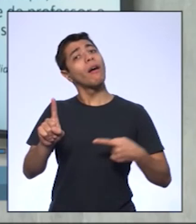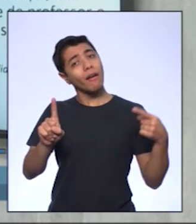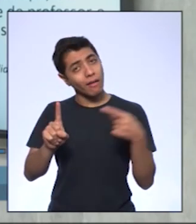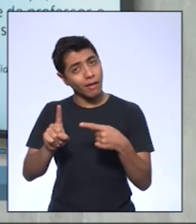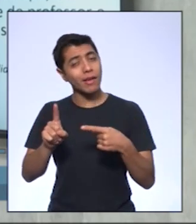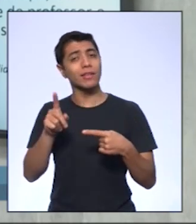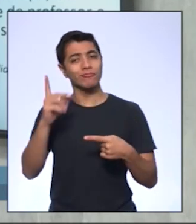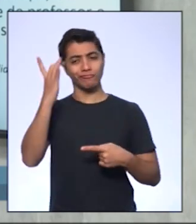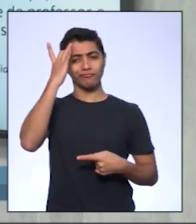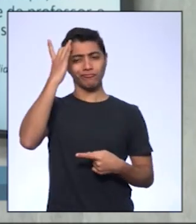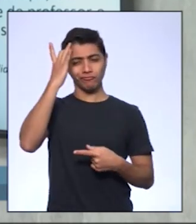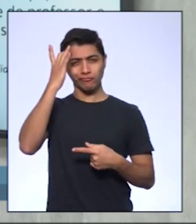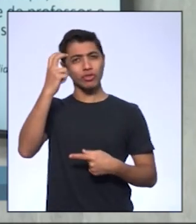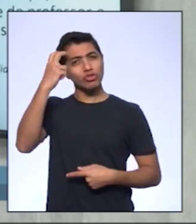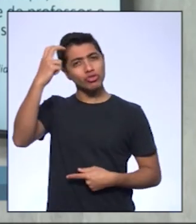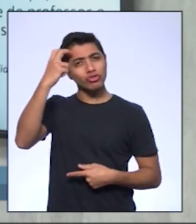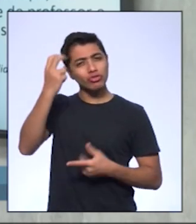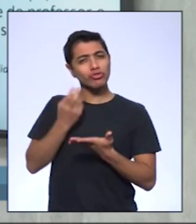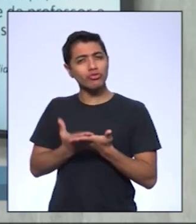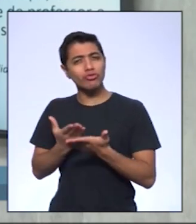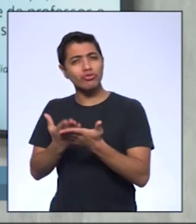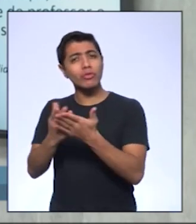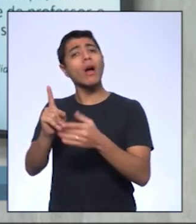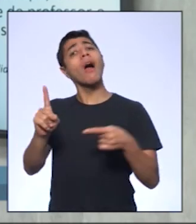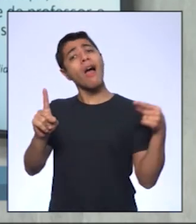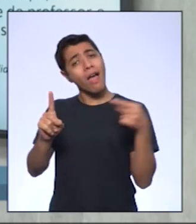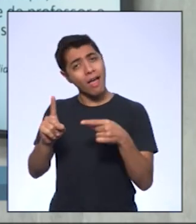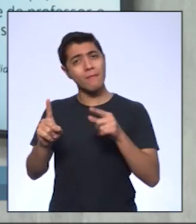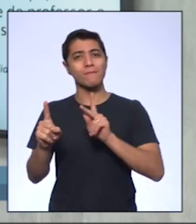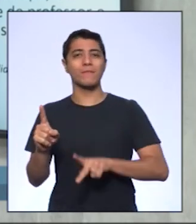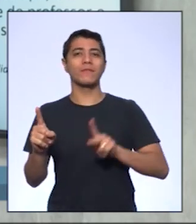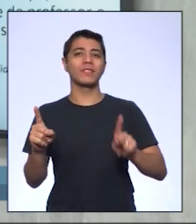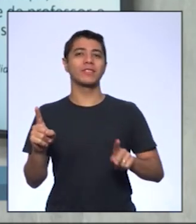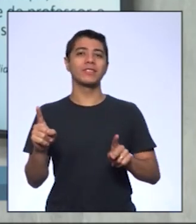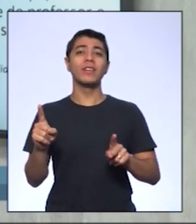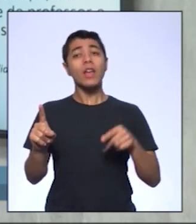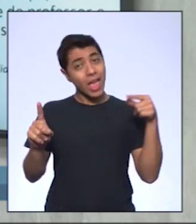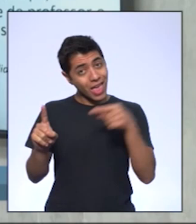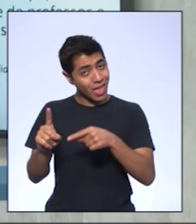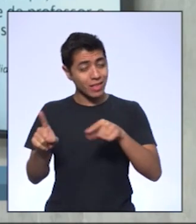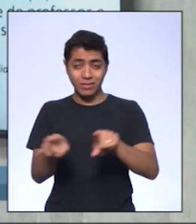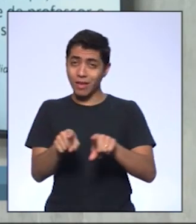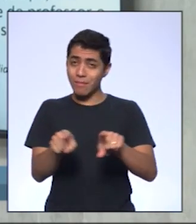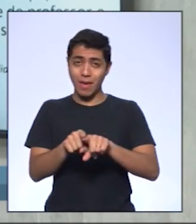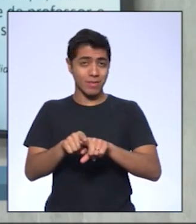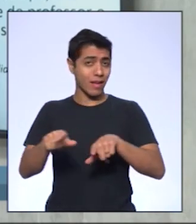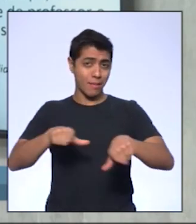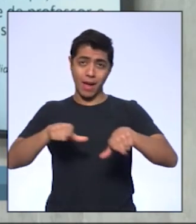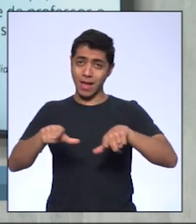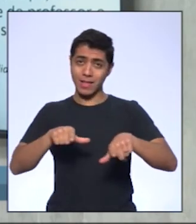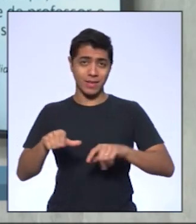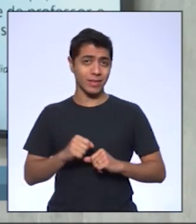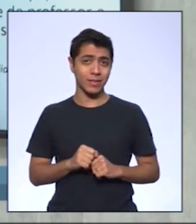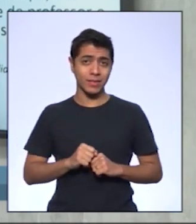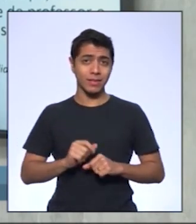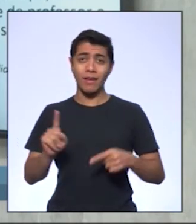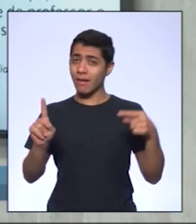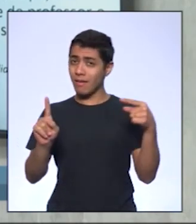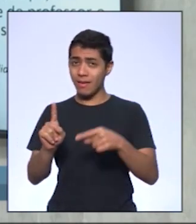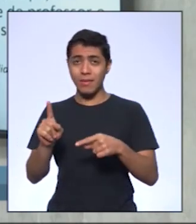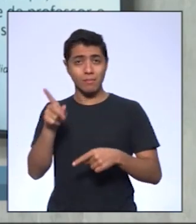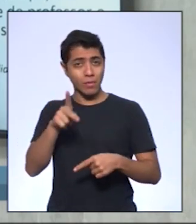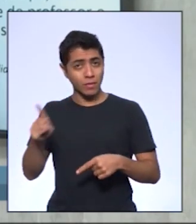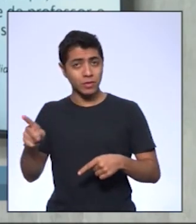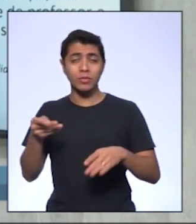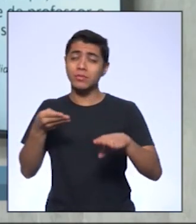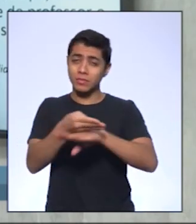outro trabalhador. Ele é um intelectual. Entende a associação que o Legoff faz? O intelectual, ele é um trabalhador do mundo urbano,